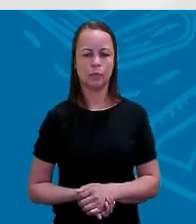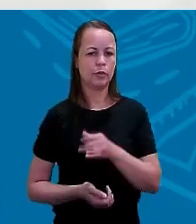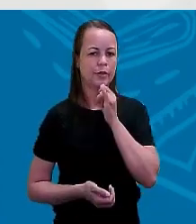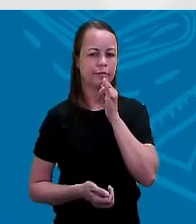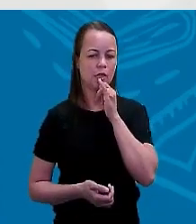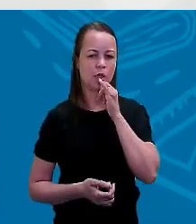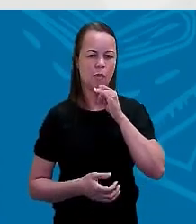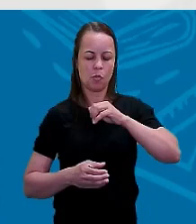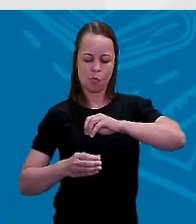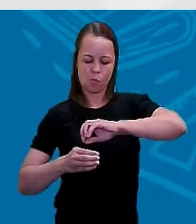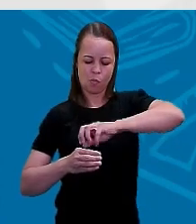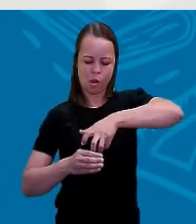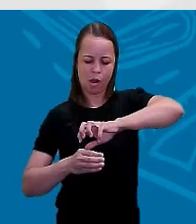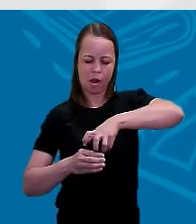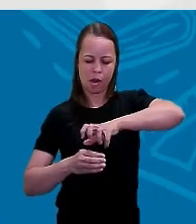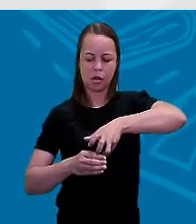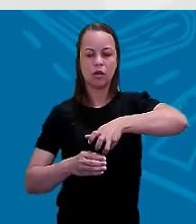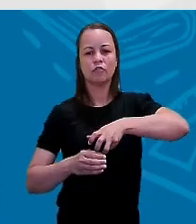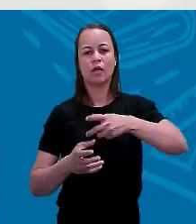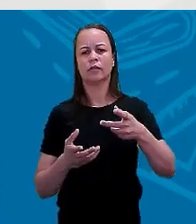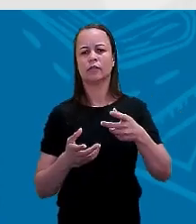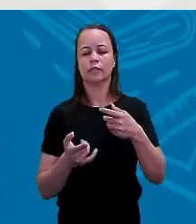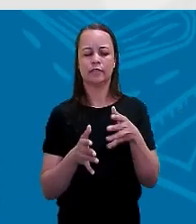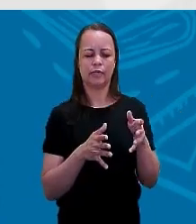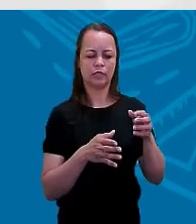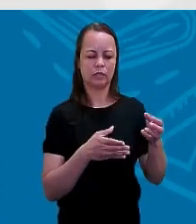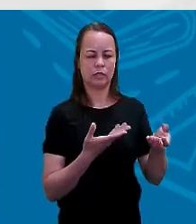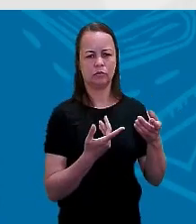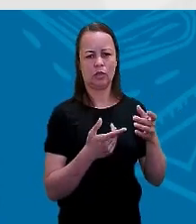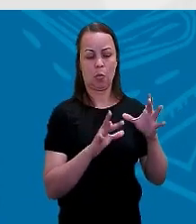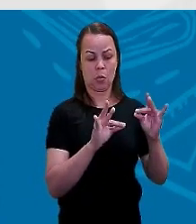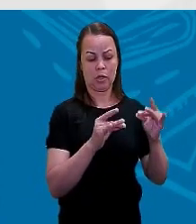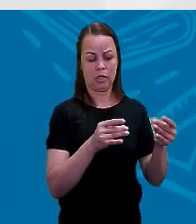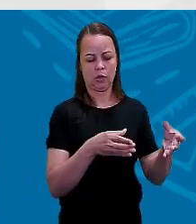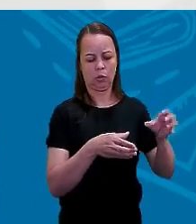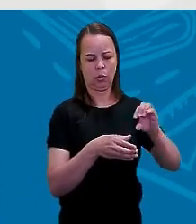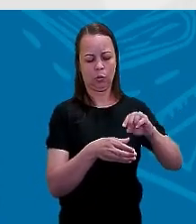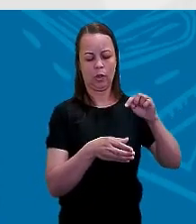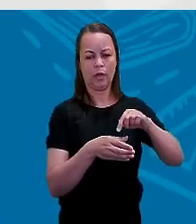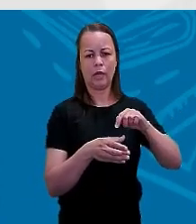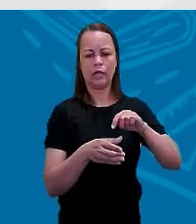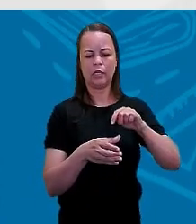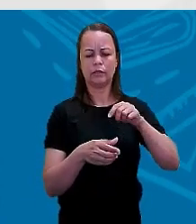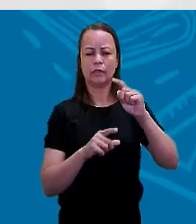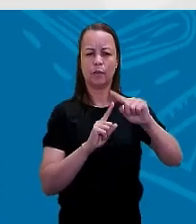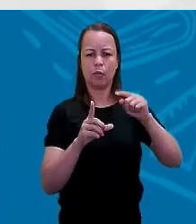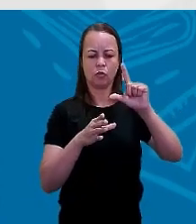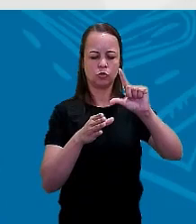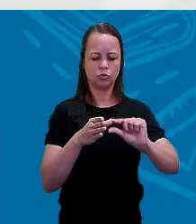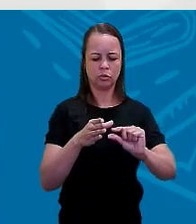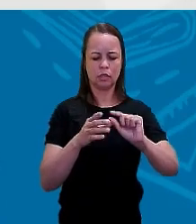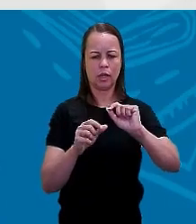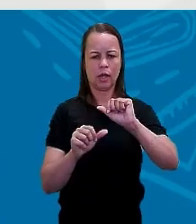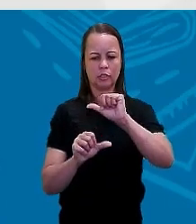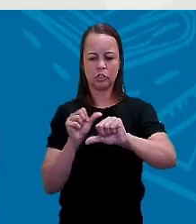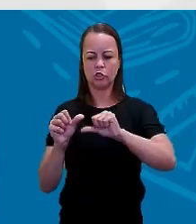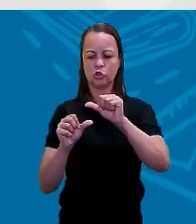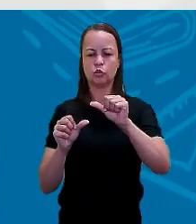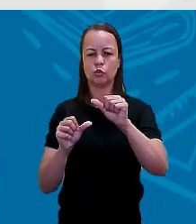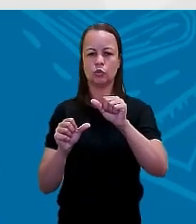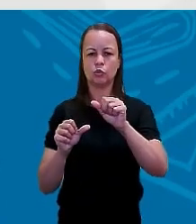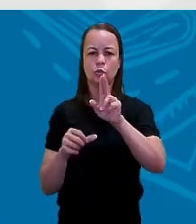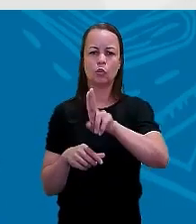garrafa que tinha uma determinada função de armazenar um líquido e utilizar aquela garrafa como uma